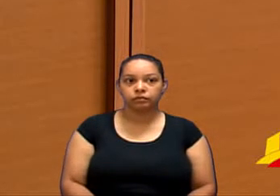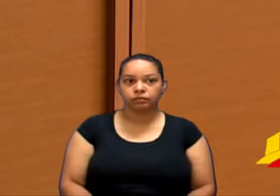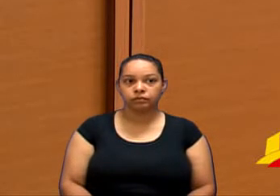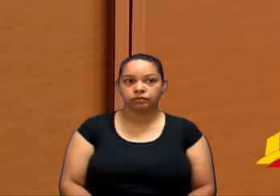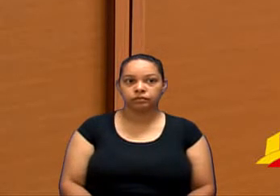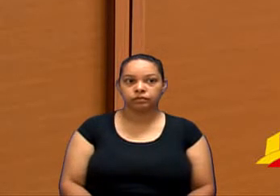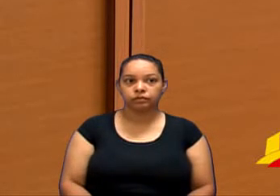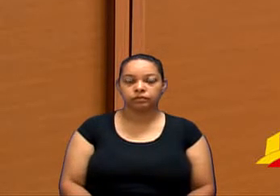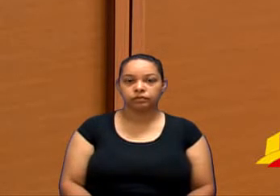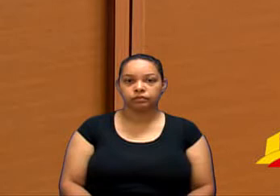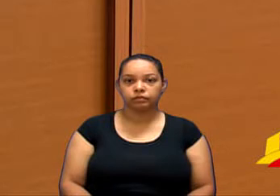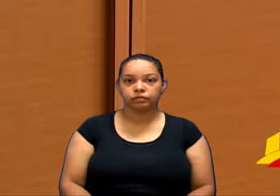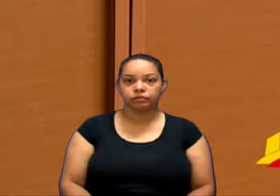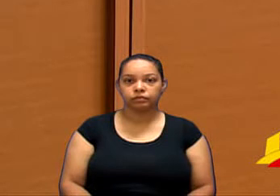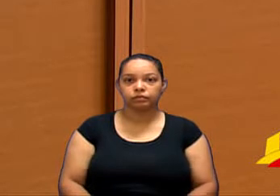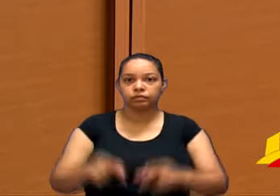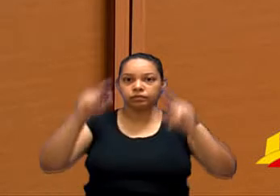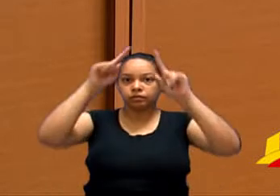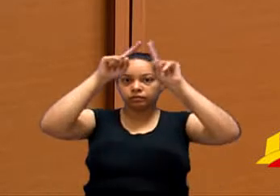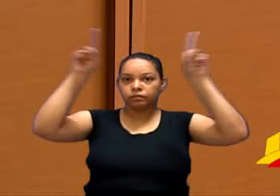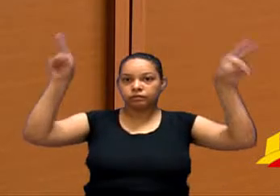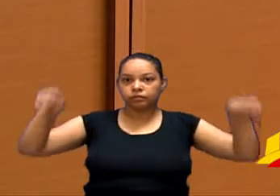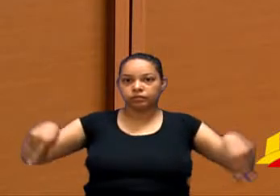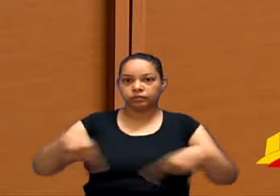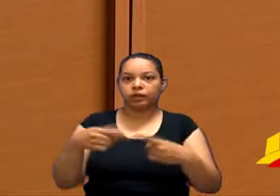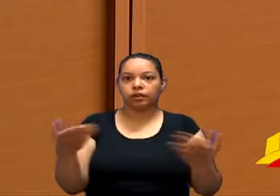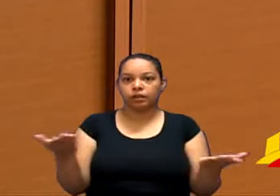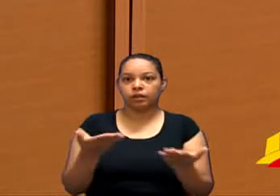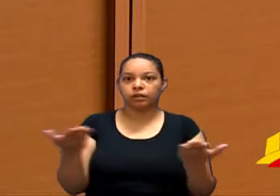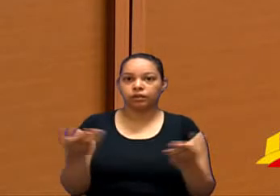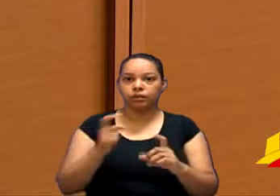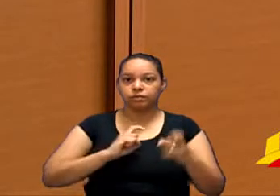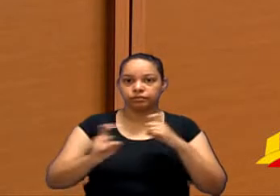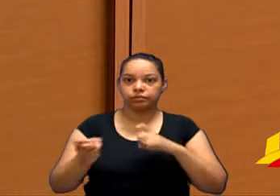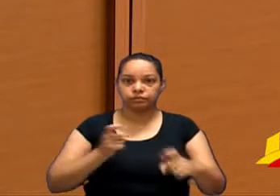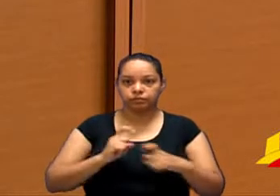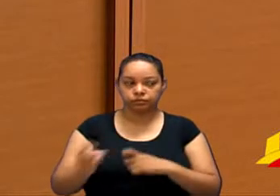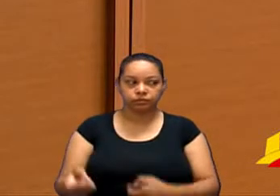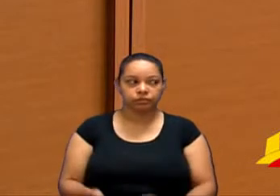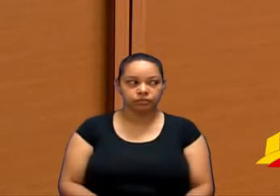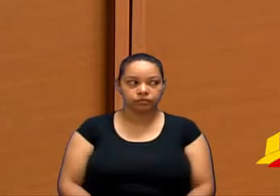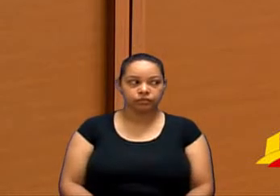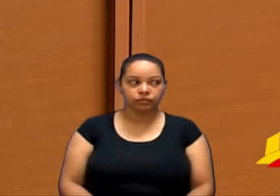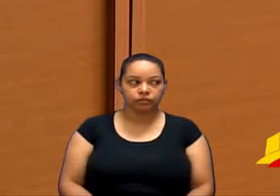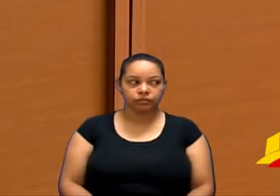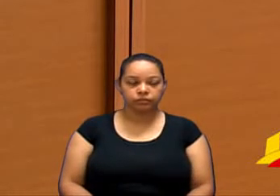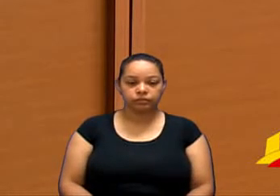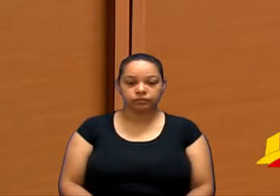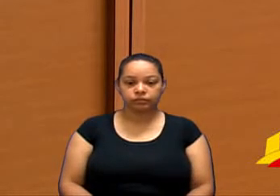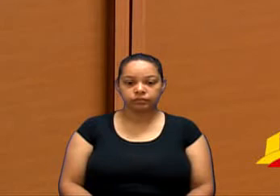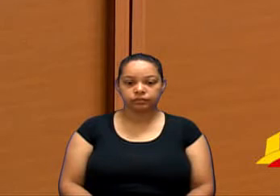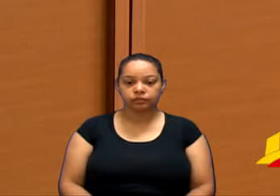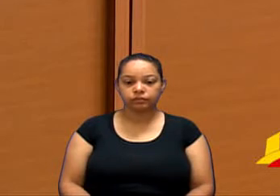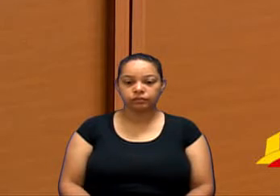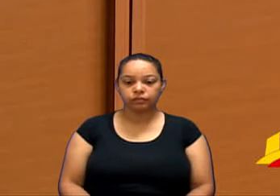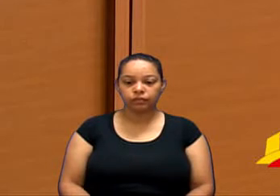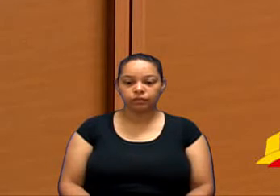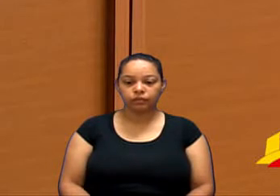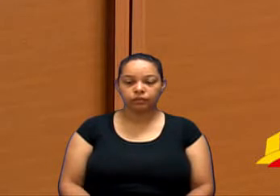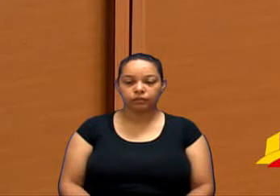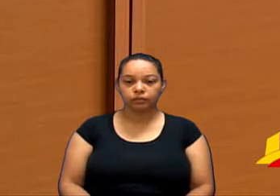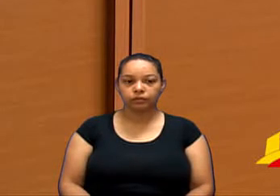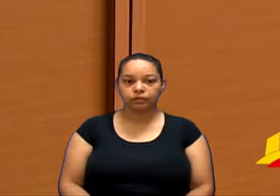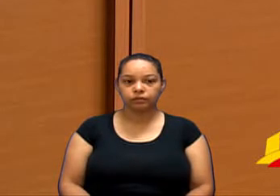em repartições públicas eu coloco em discussão com a palavra o livro do Senhor Prefeito